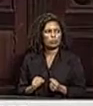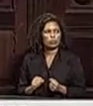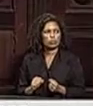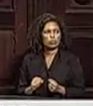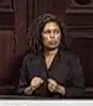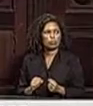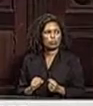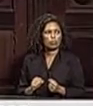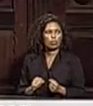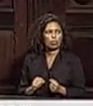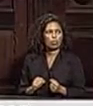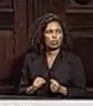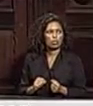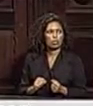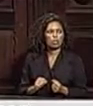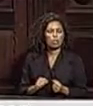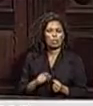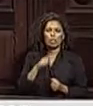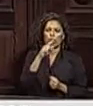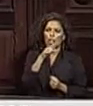6º